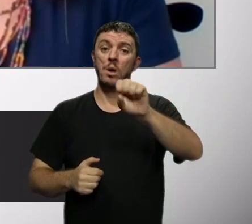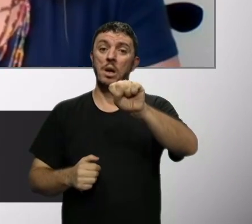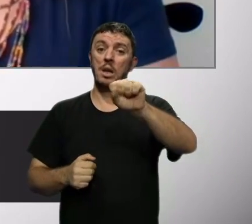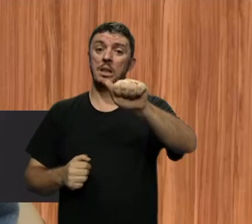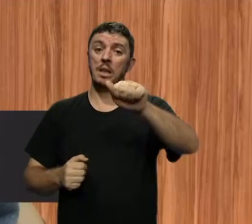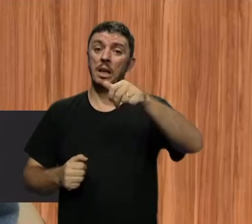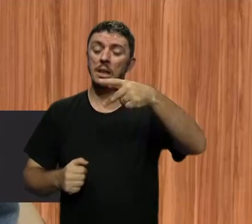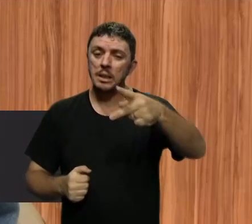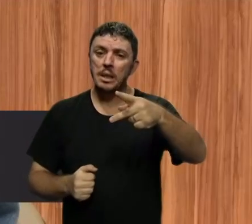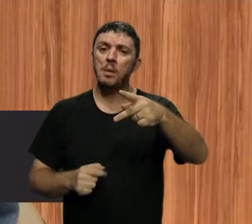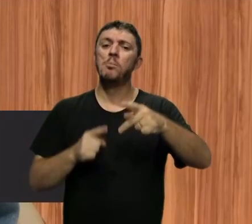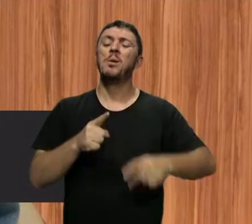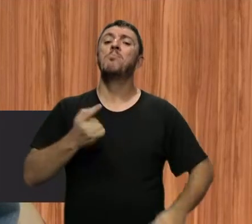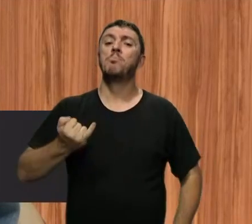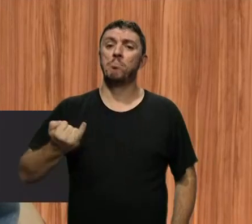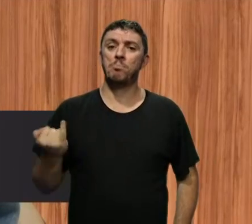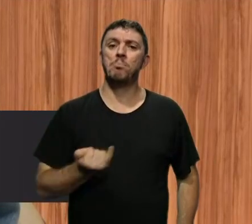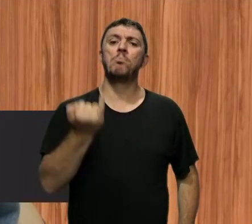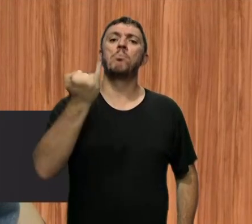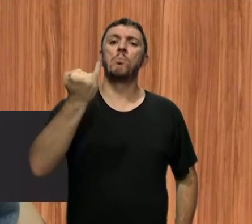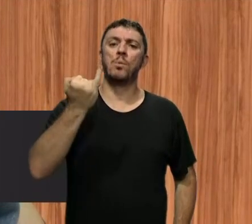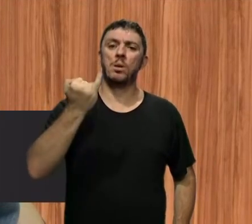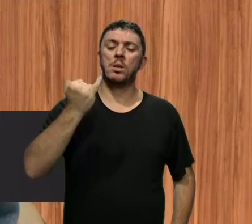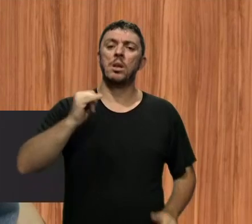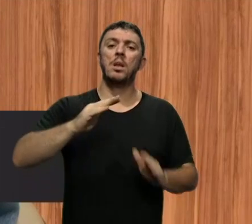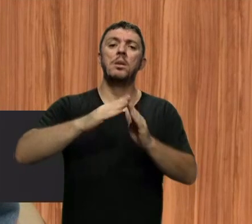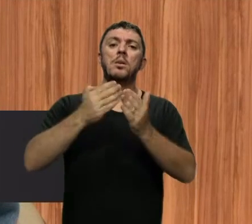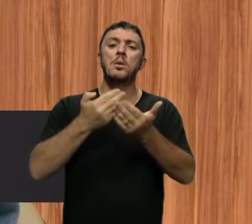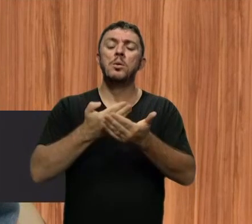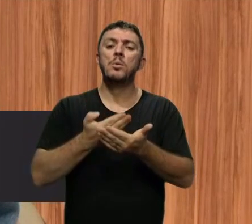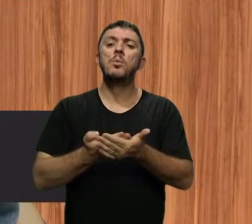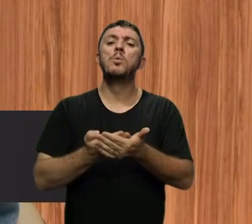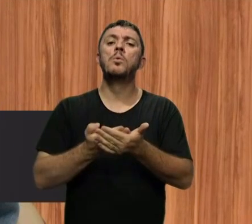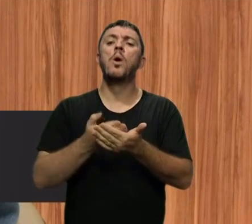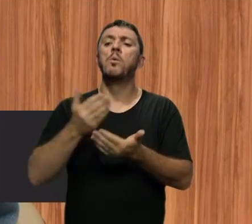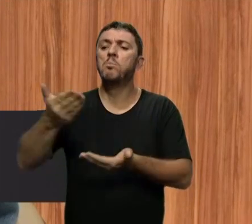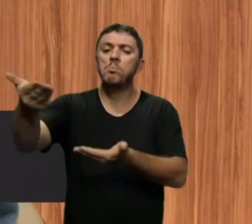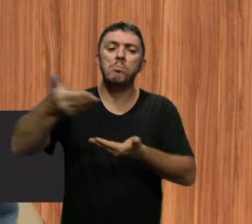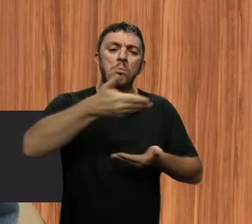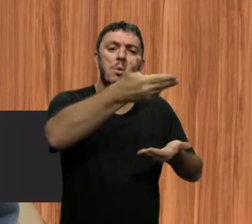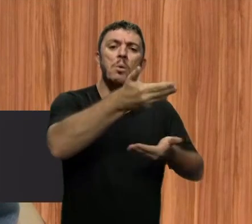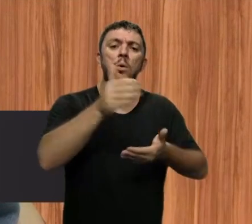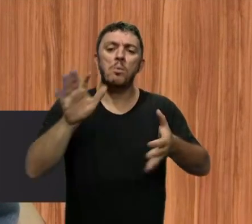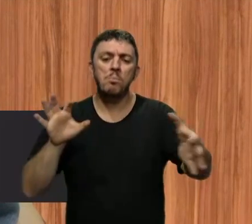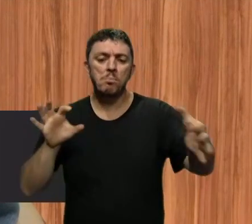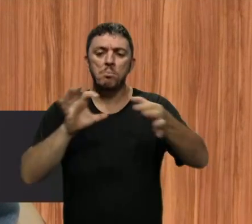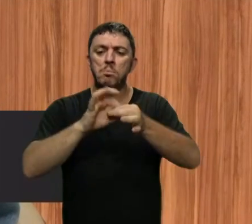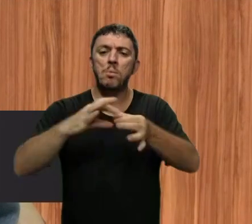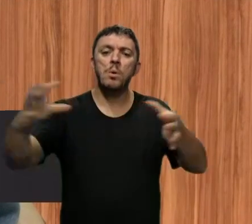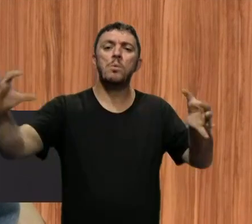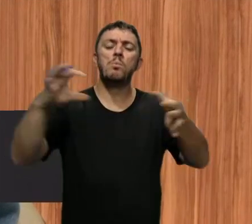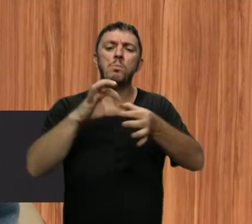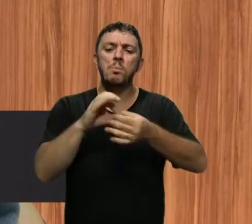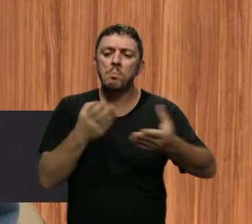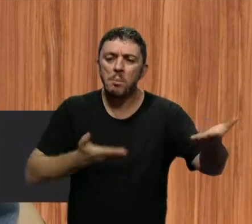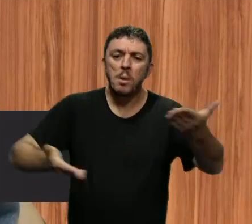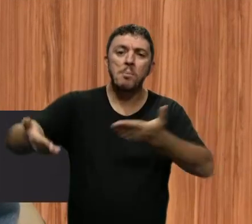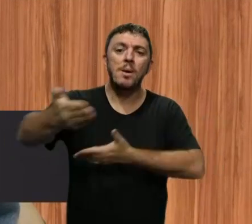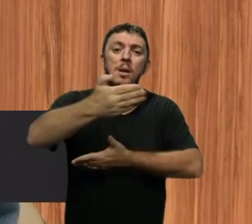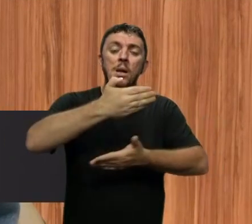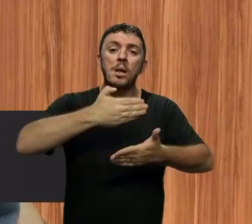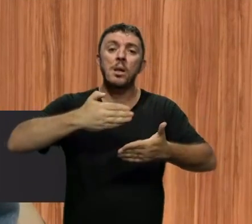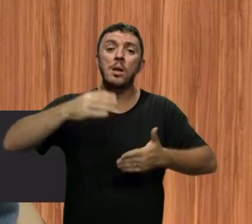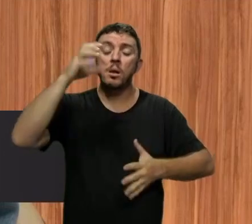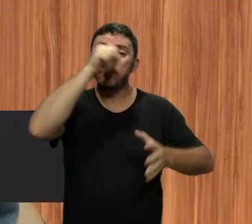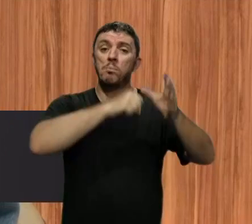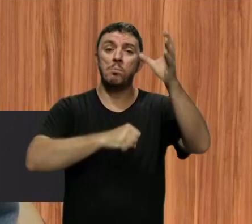que foi realizado às escolas, em que foi proposto a todas as equipes uma experiência junto à natureza. Essa proposta,